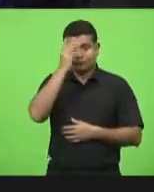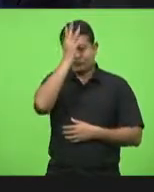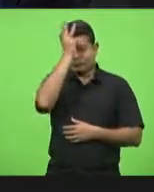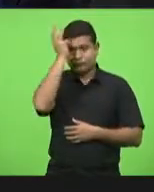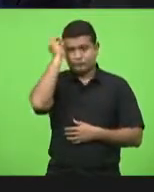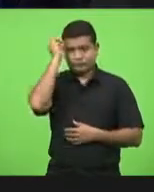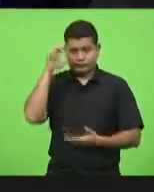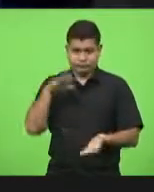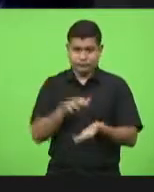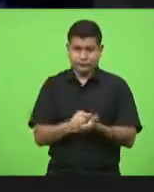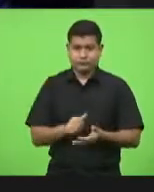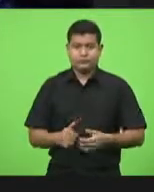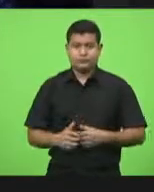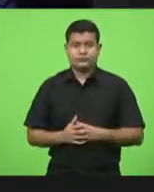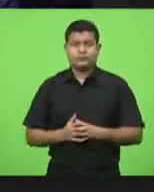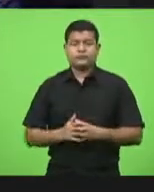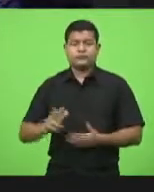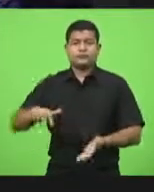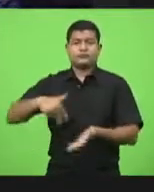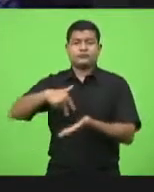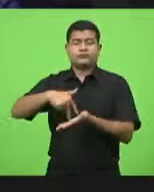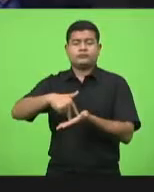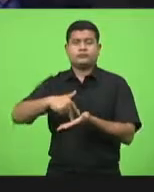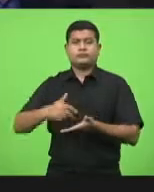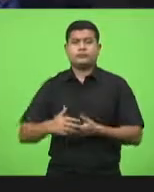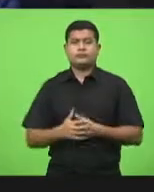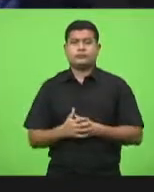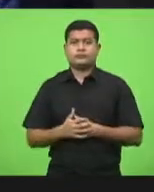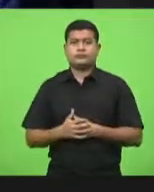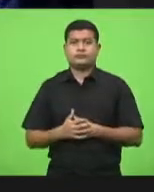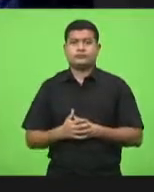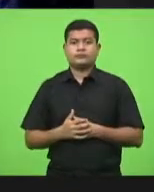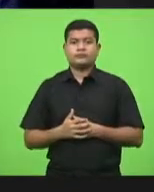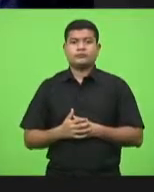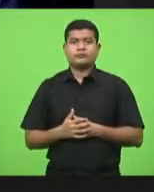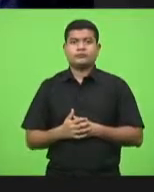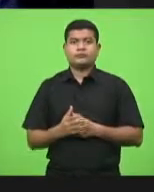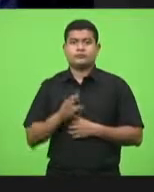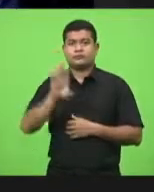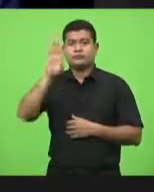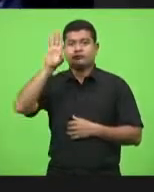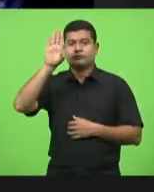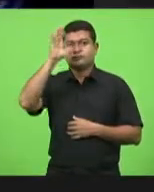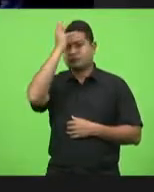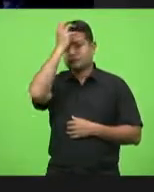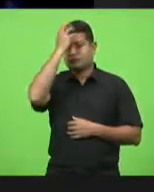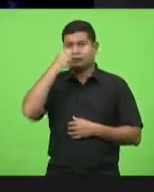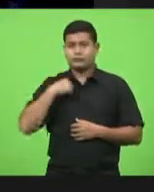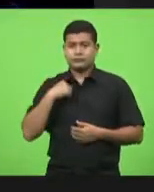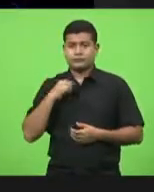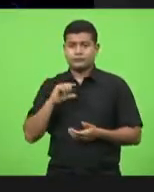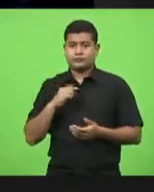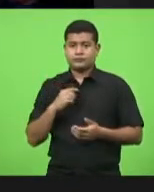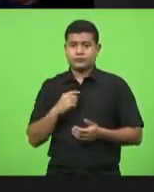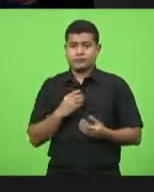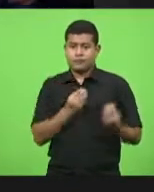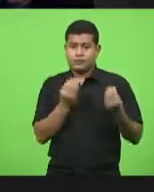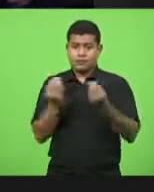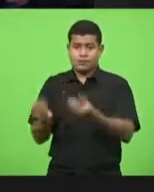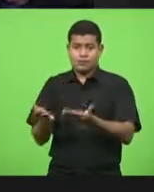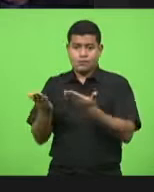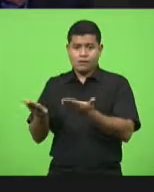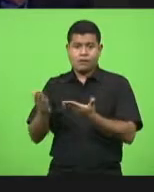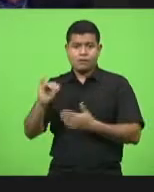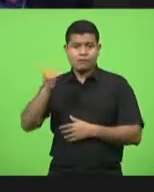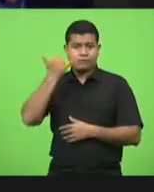Comigo mesmo, presidente. Deputada Luciane, por gentileza. Senhor presidente, pela ordem. Pela ordem. Depois, posteriormente, o nosso espaço a gente vai ceder ao deputado